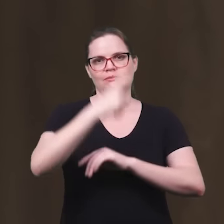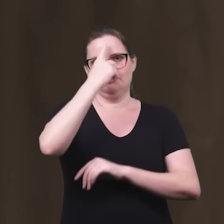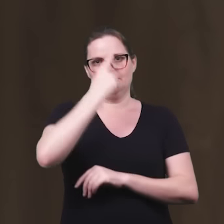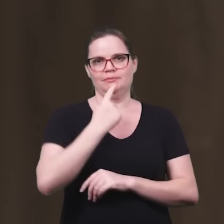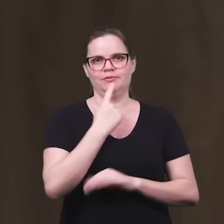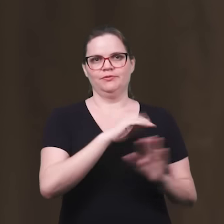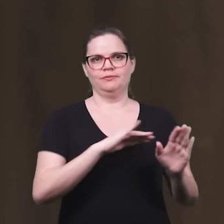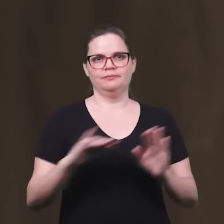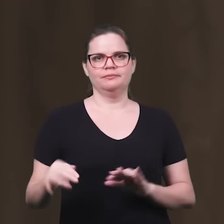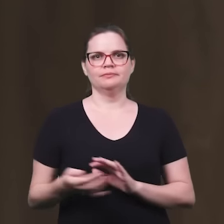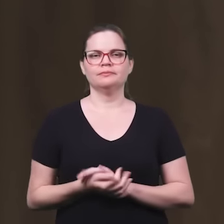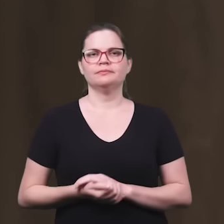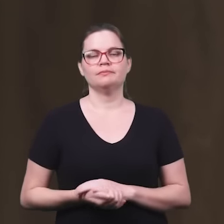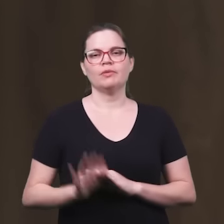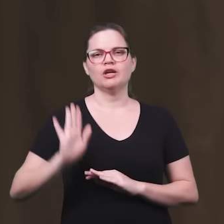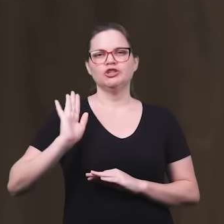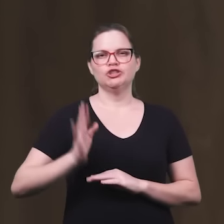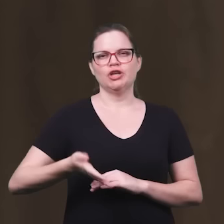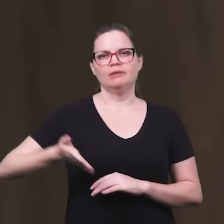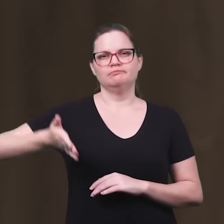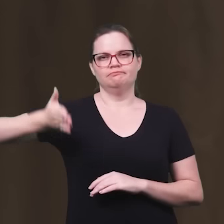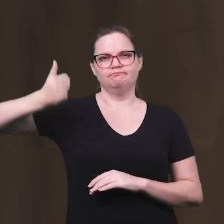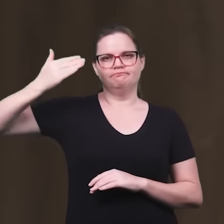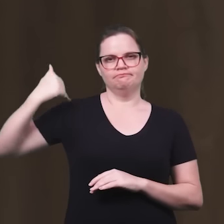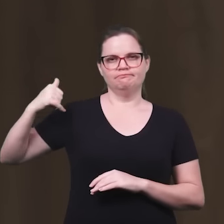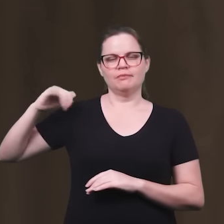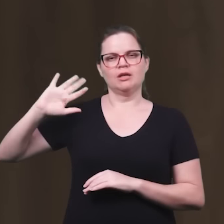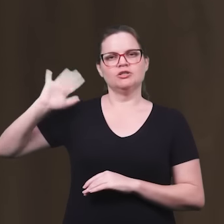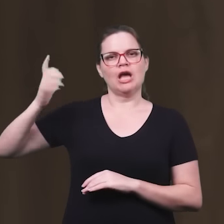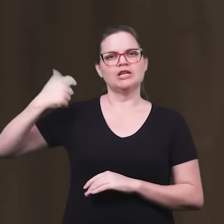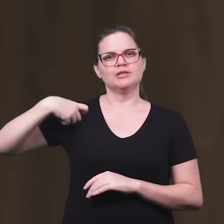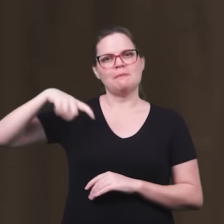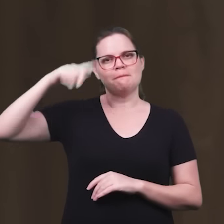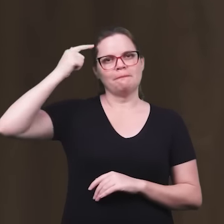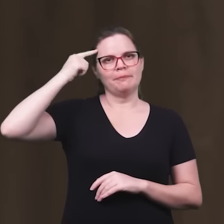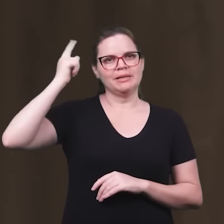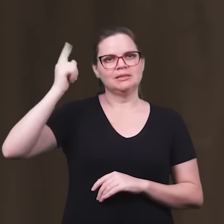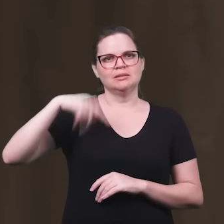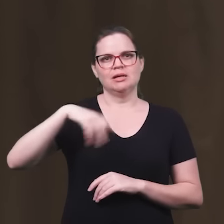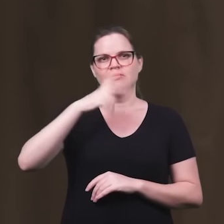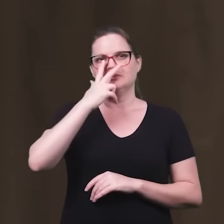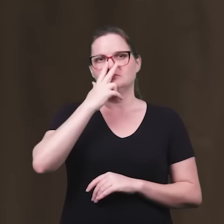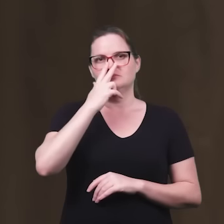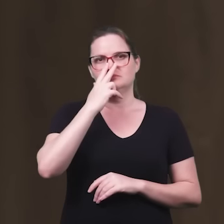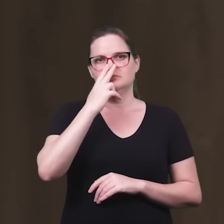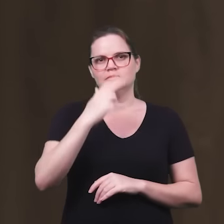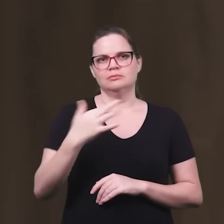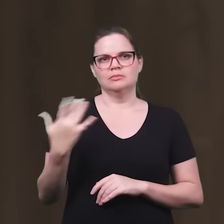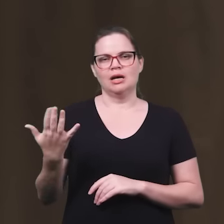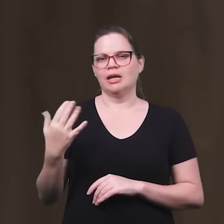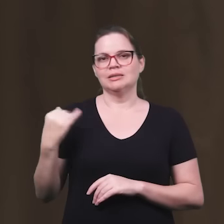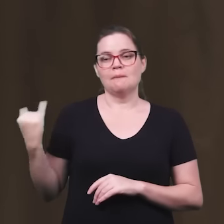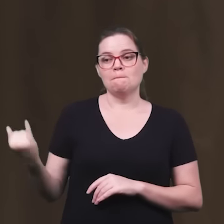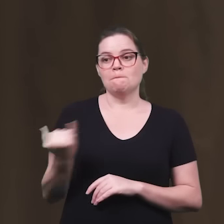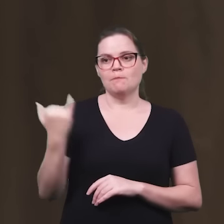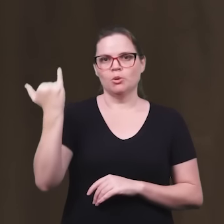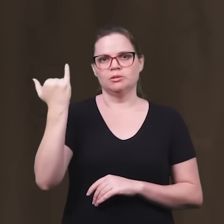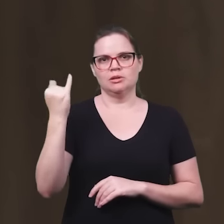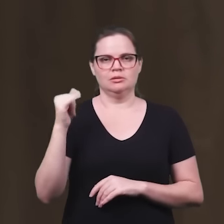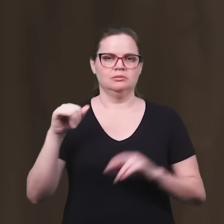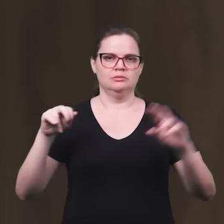Isso já foi algo que, por muito tempo, a gente considerava preponderante ou muito